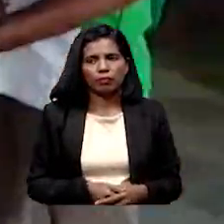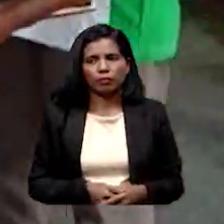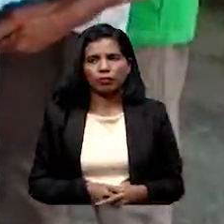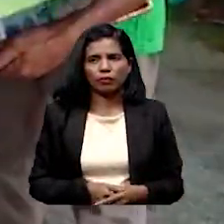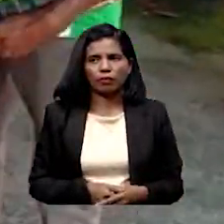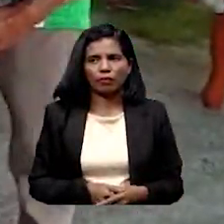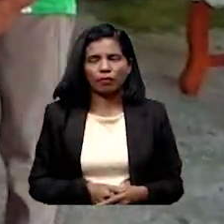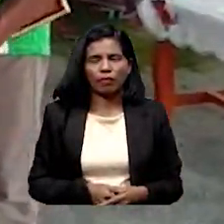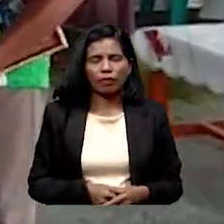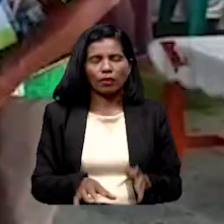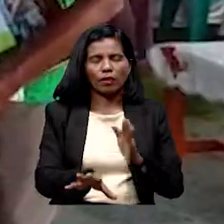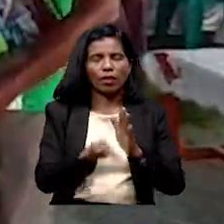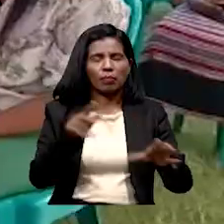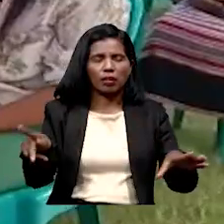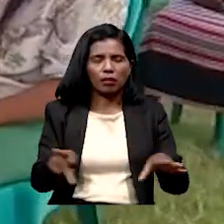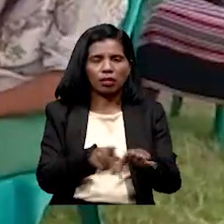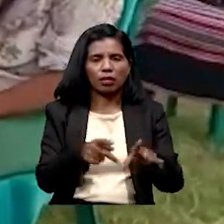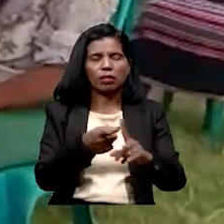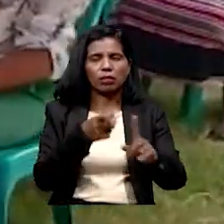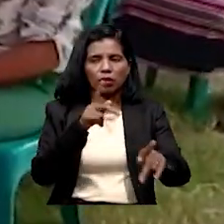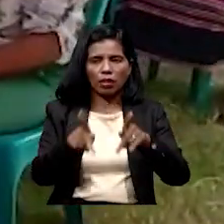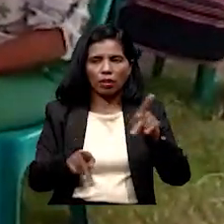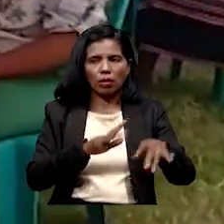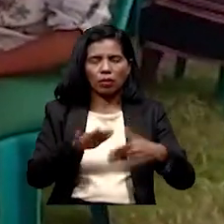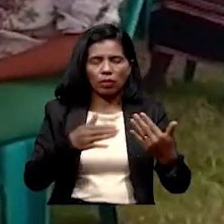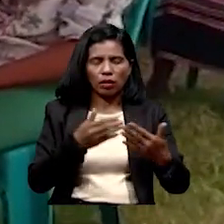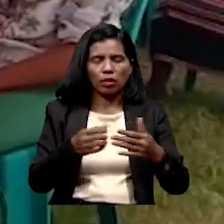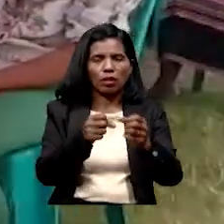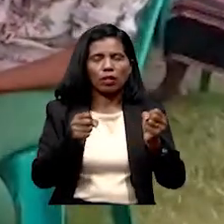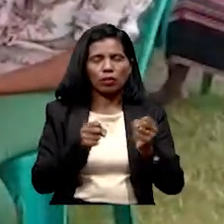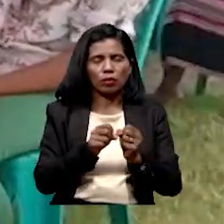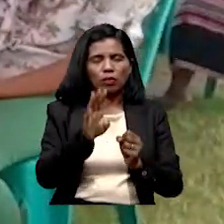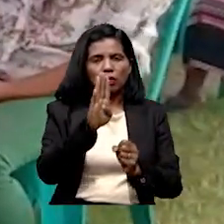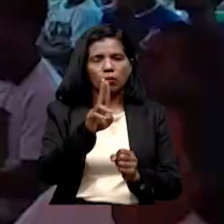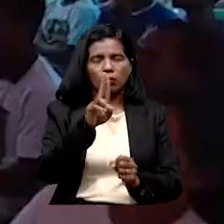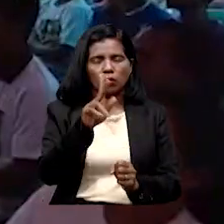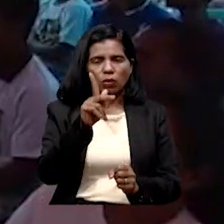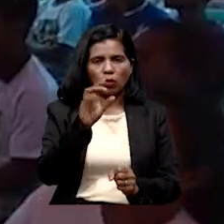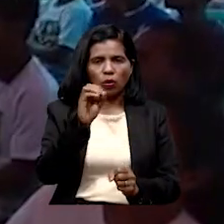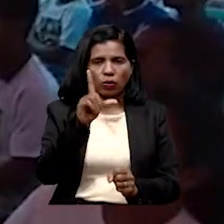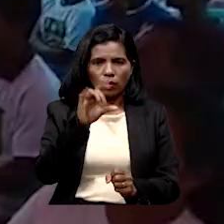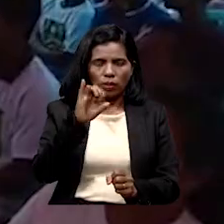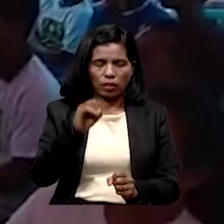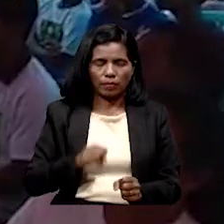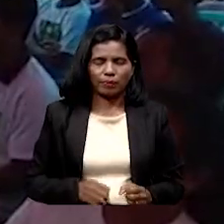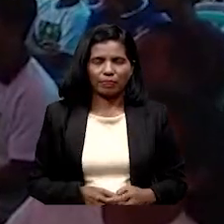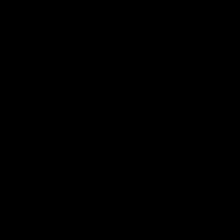Consolidação ne hetan participação máximo husi comunidade Sira e Asuko Bukolin. Zimi Fernandes, Juviela Costa, Ziemen.